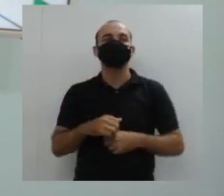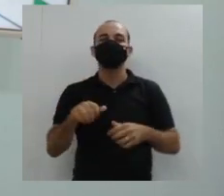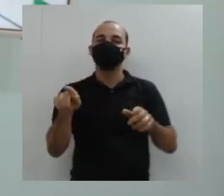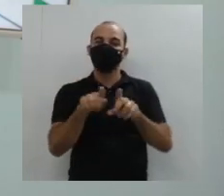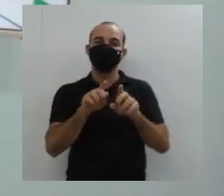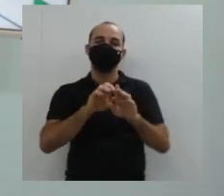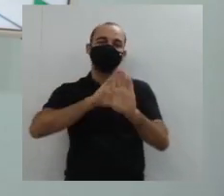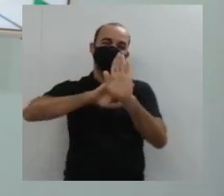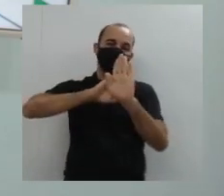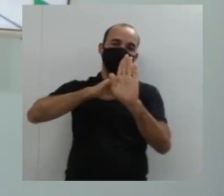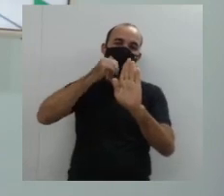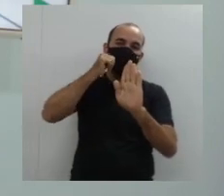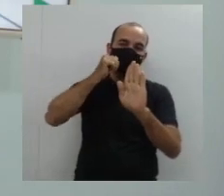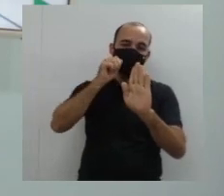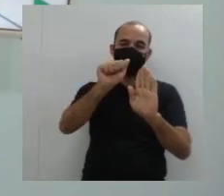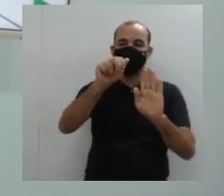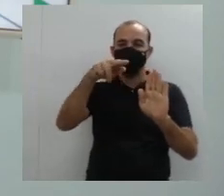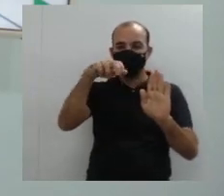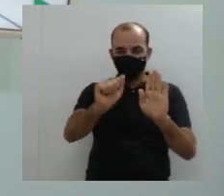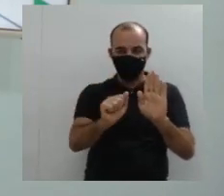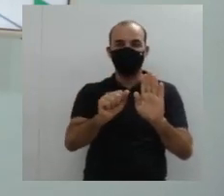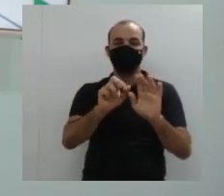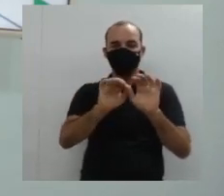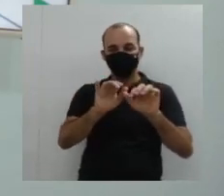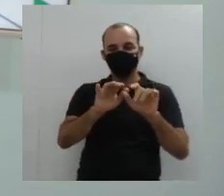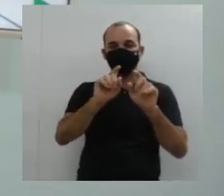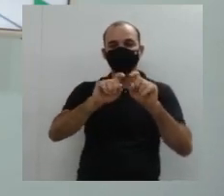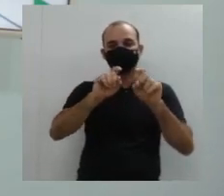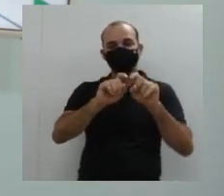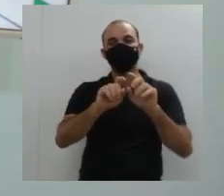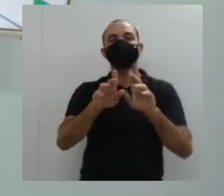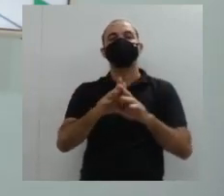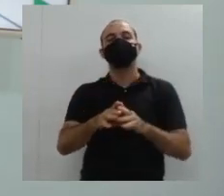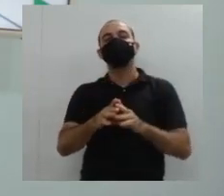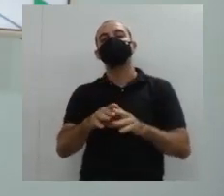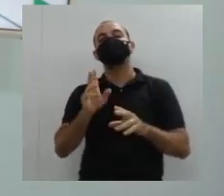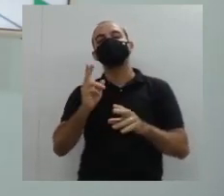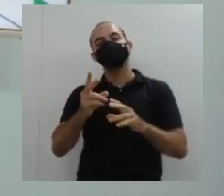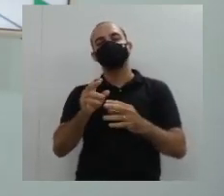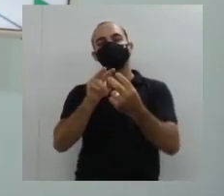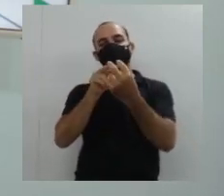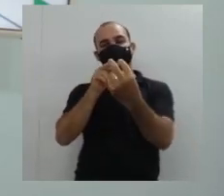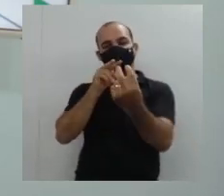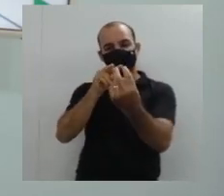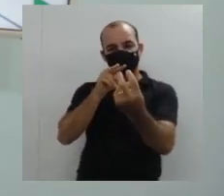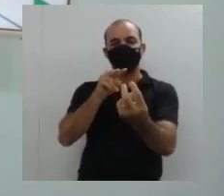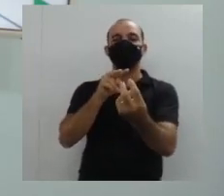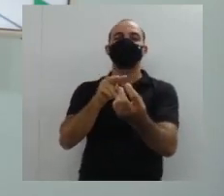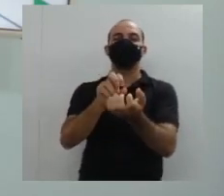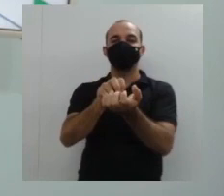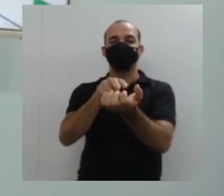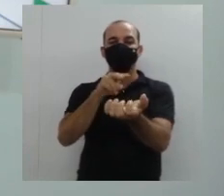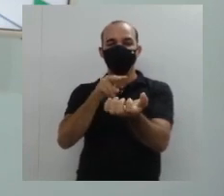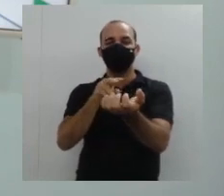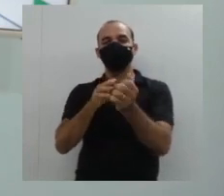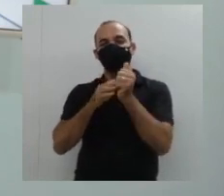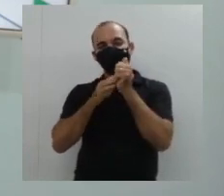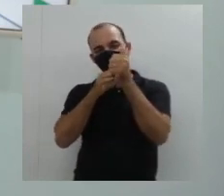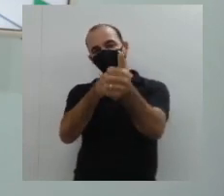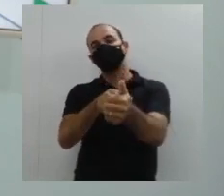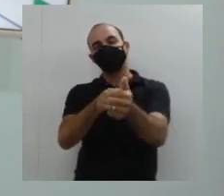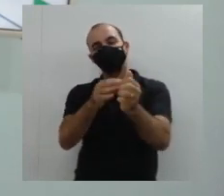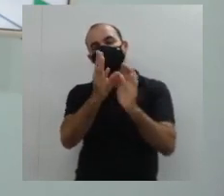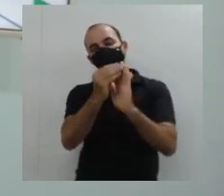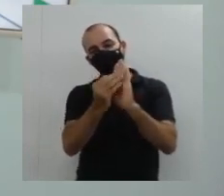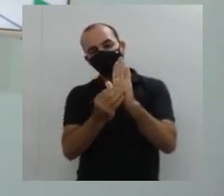muito obrigado a Ana. E lembrar que fiquem aqui conosco, lembrar sempre aqui conosco no EducaPE, para que vocês